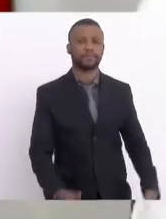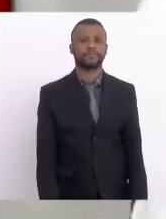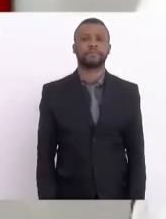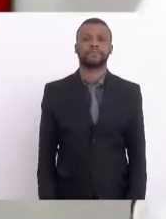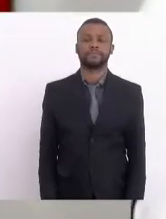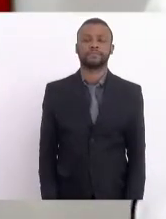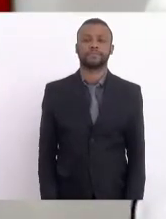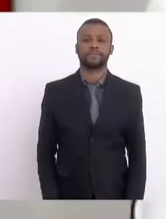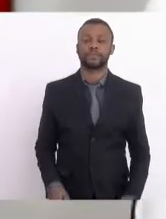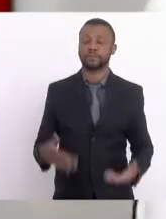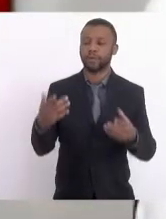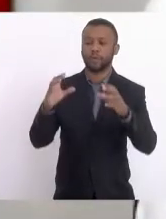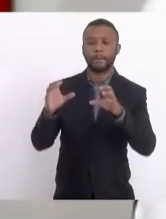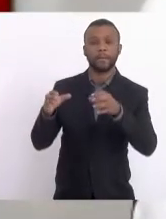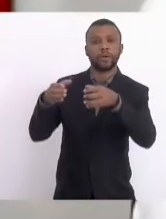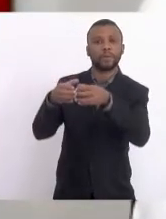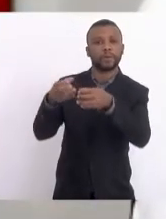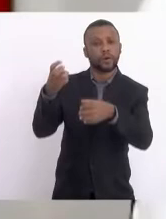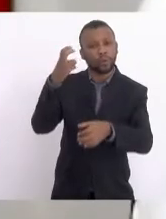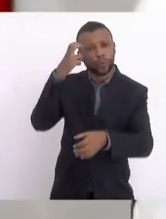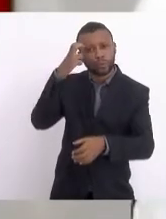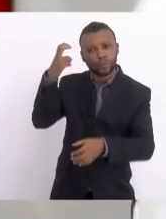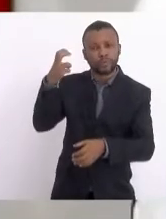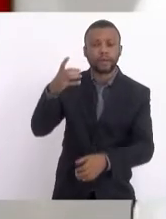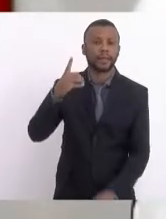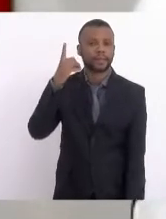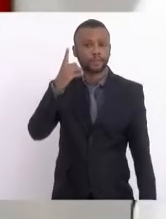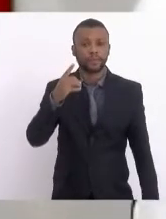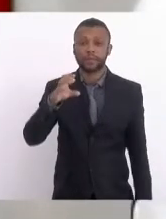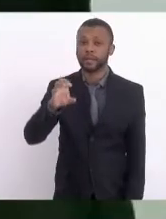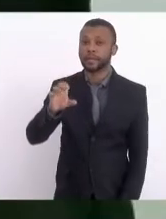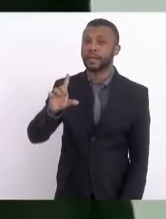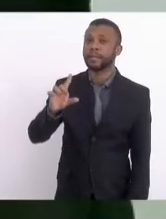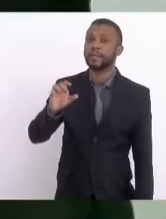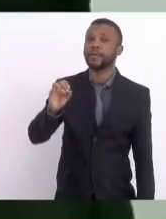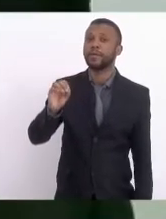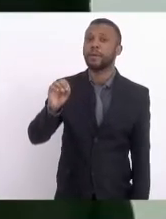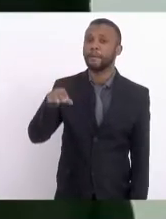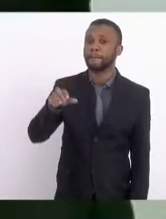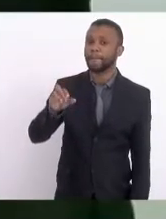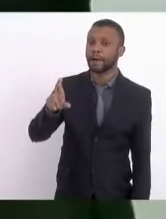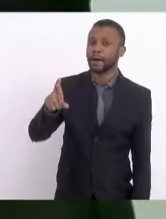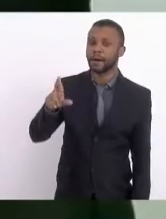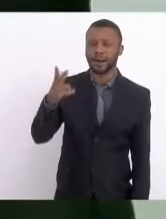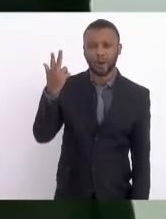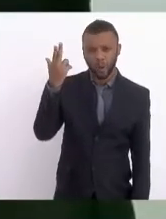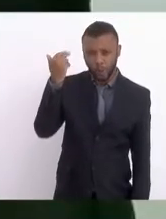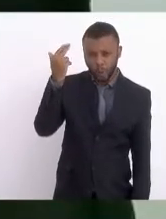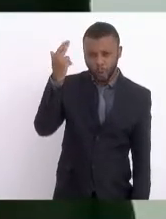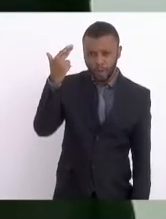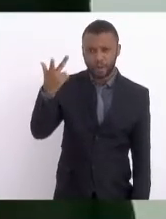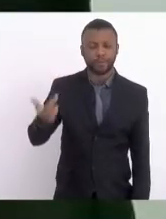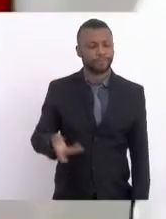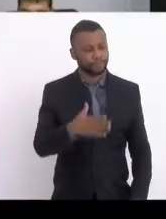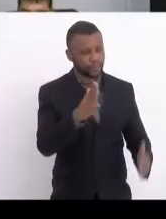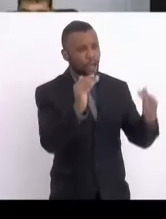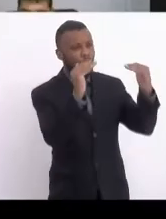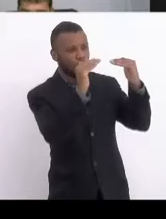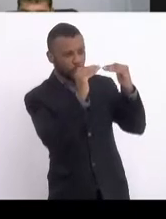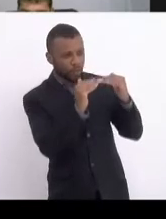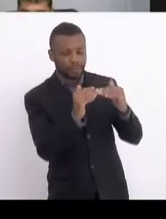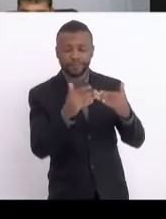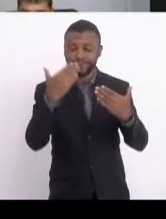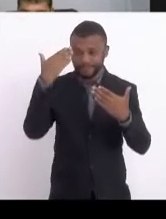Pela Comissão de Cultura, deputado Eliomar Coelho. Favorável, presidente. Obrigada,